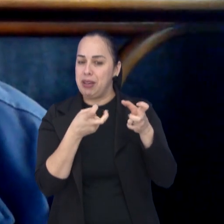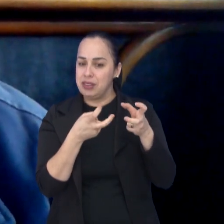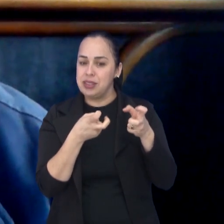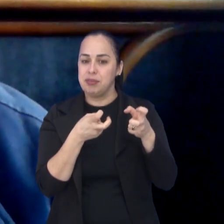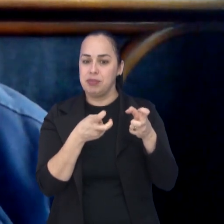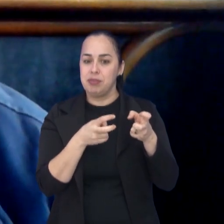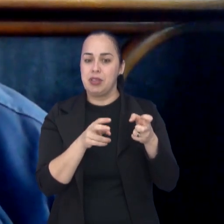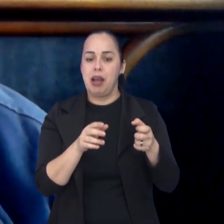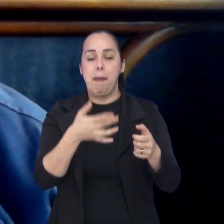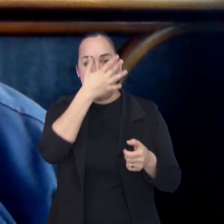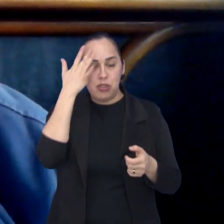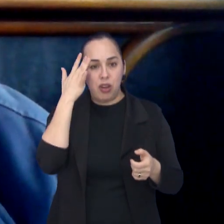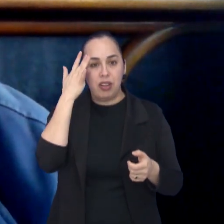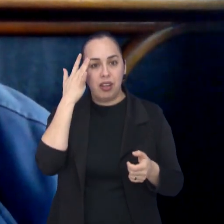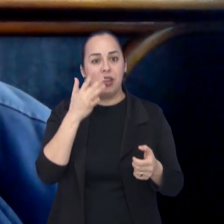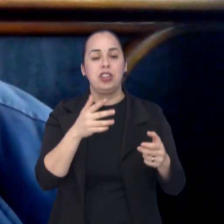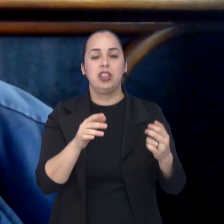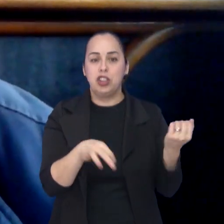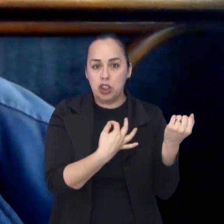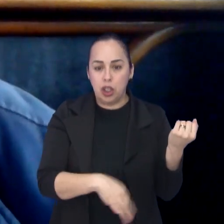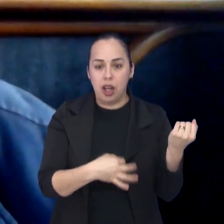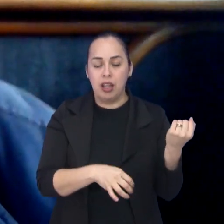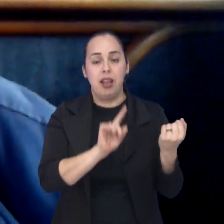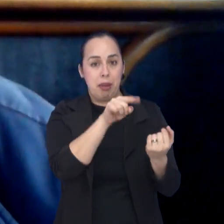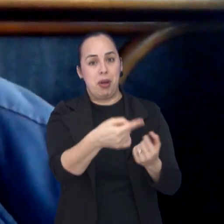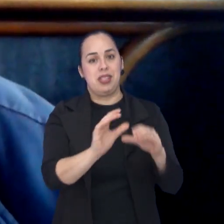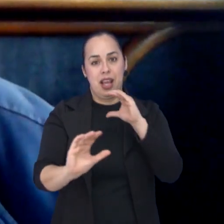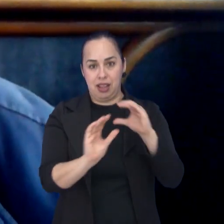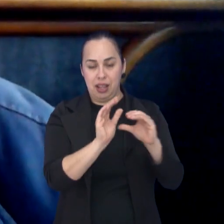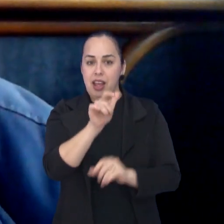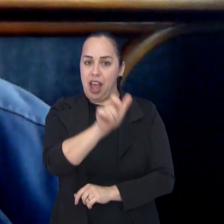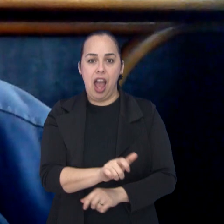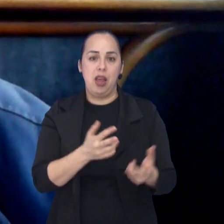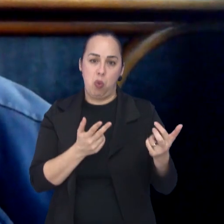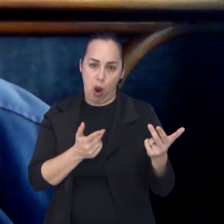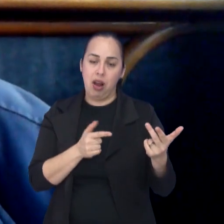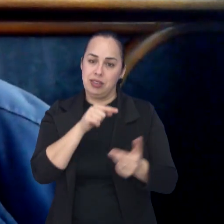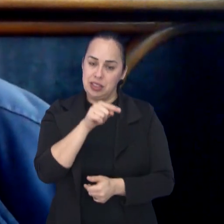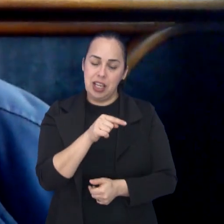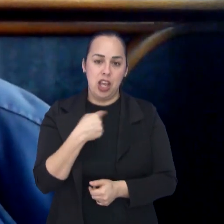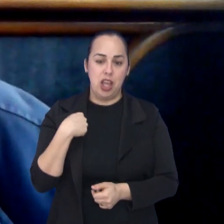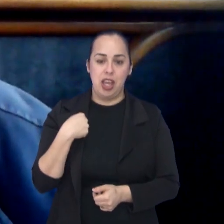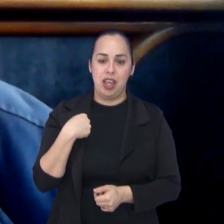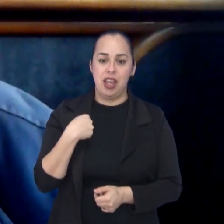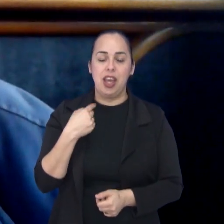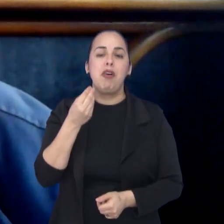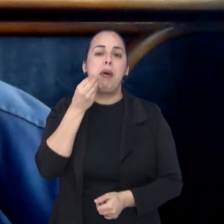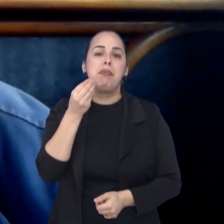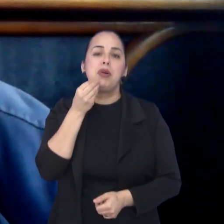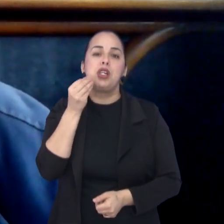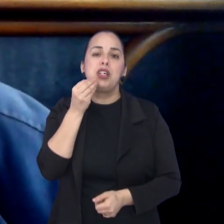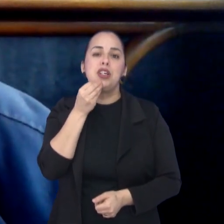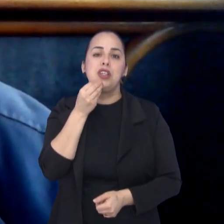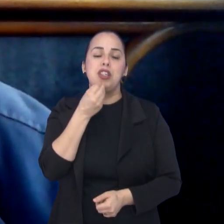quando toca alguma coisa, depois começa a cantar. É o caso dele, viu, Paulo? Eu não vou perder essa oportunidade